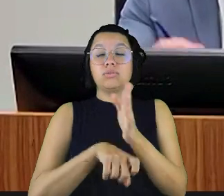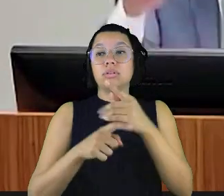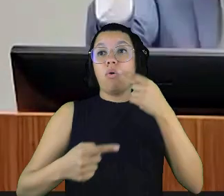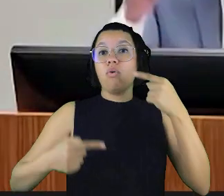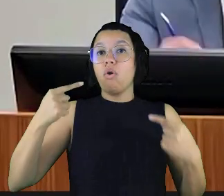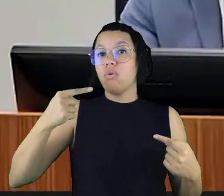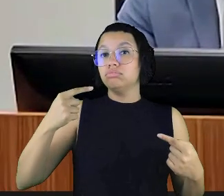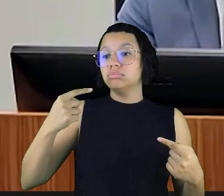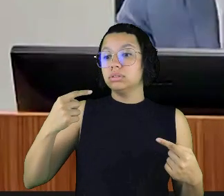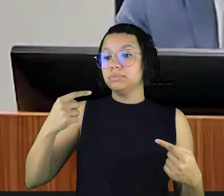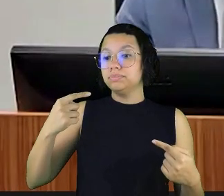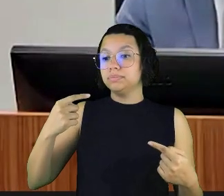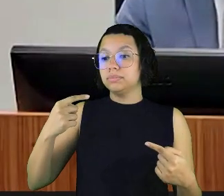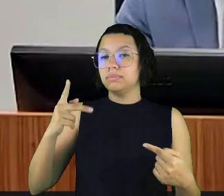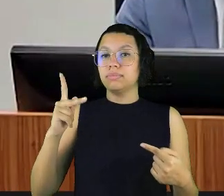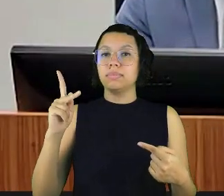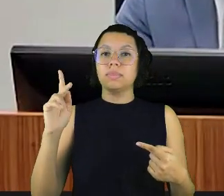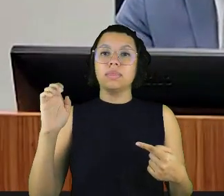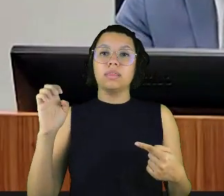contra a Petrobras.